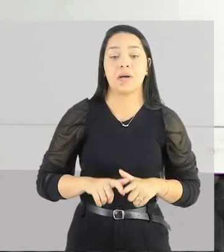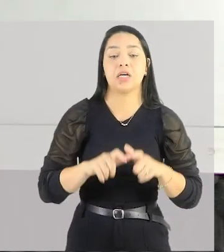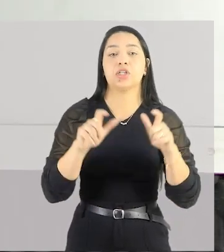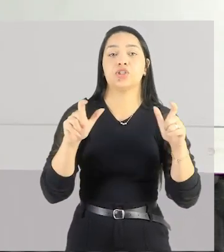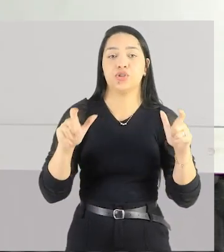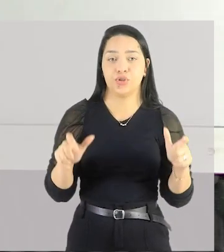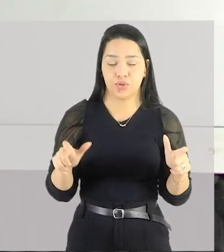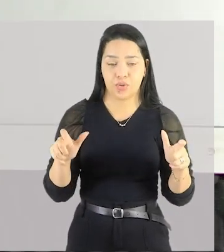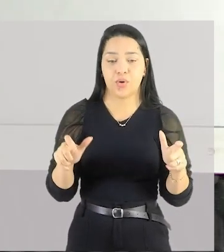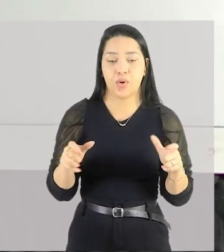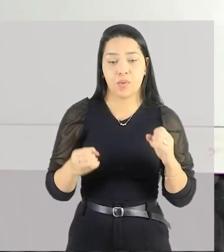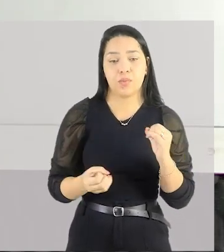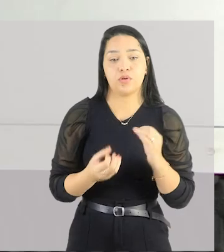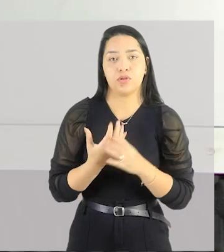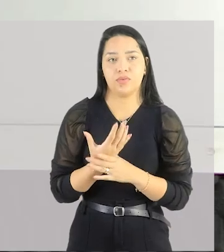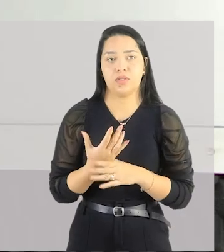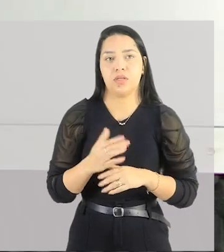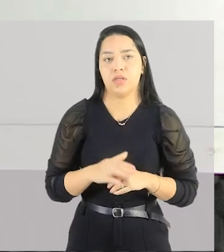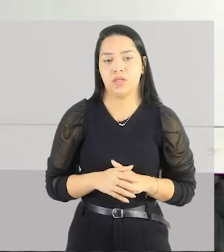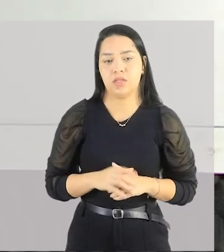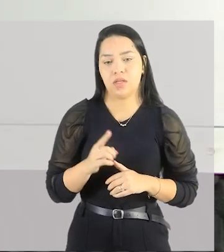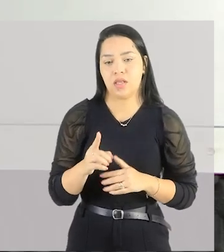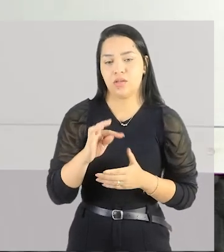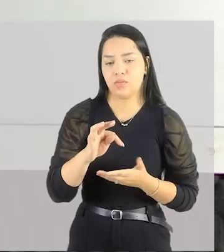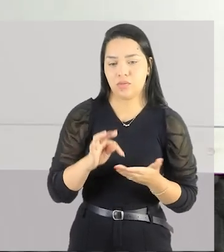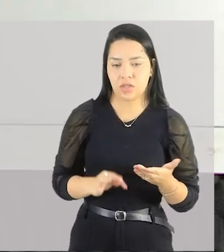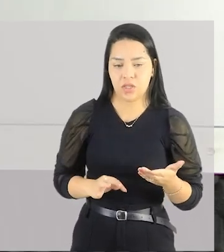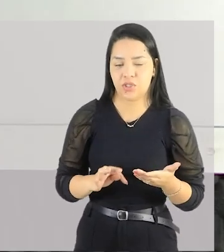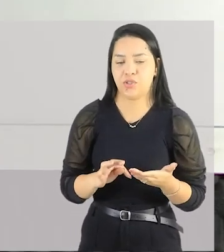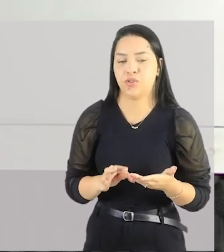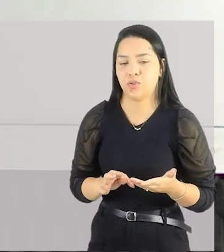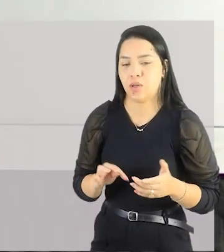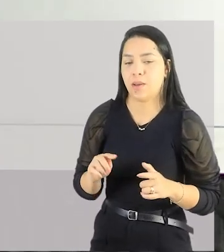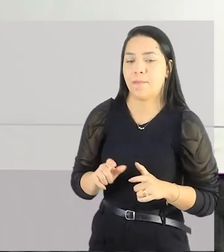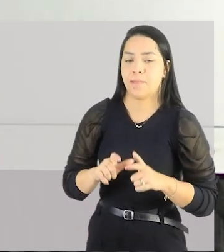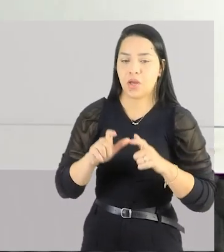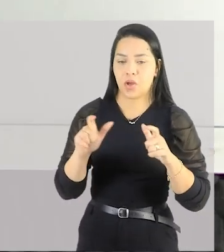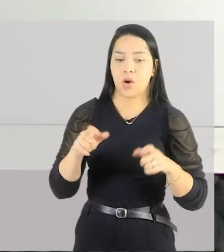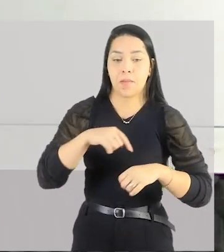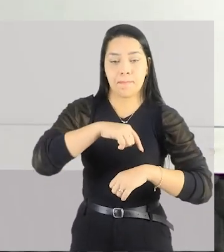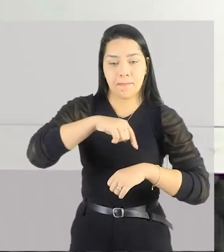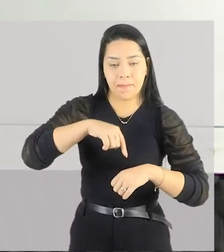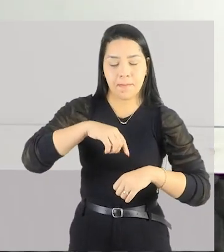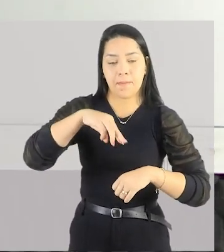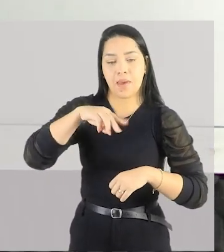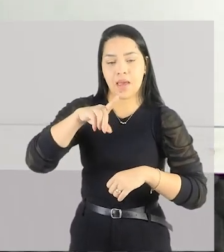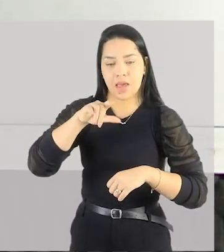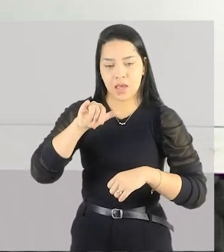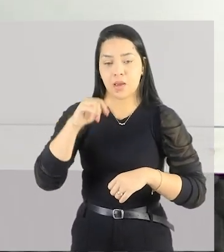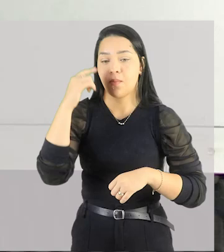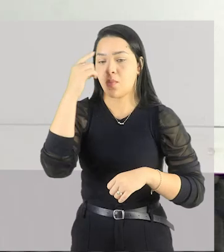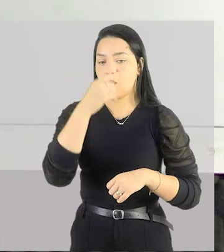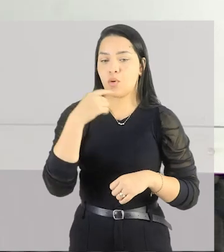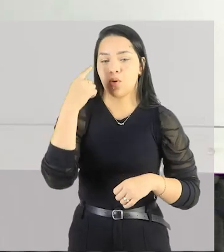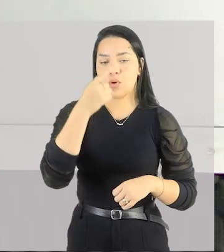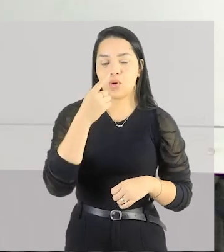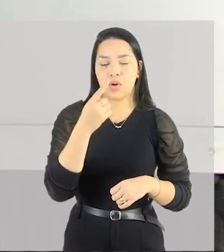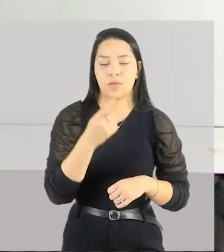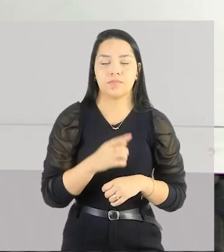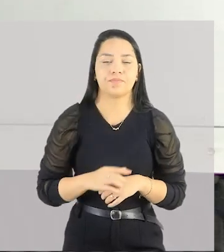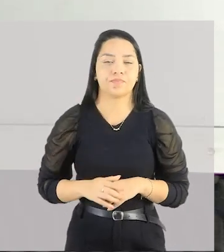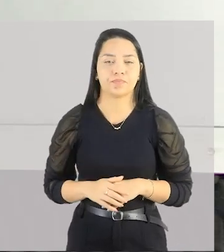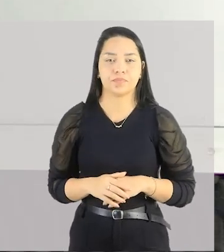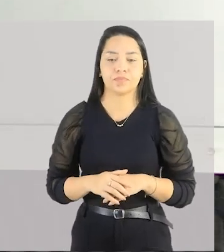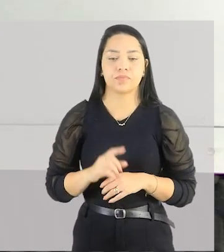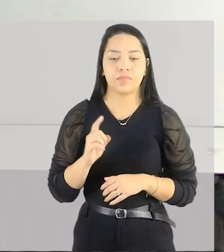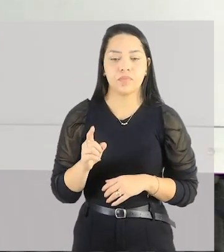a maior produtividade. Tá lá no texto, ó, aquela que tiver a maior média de produção por hora, tá? Eu tava procurando aqui o que ele queria.